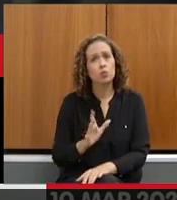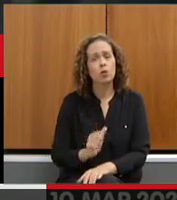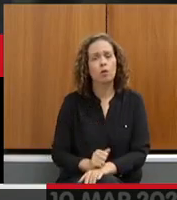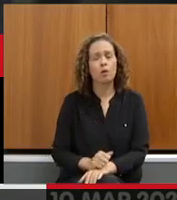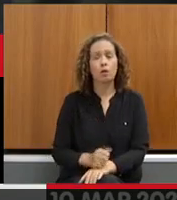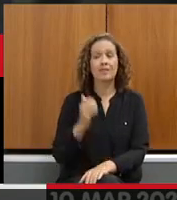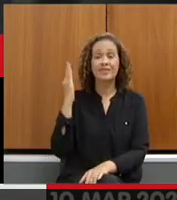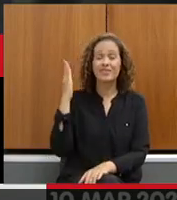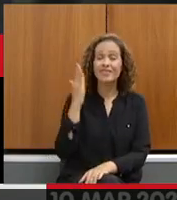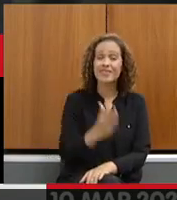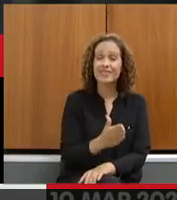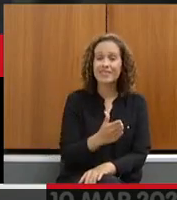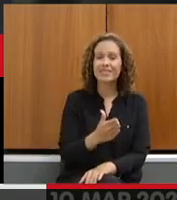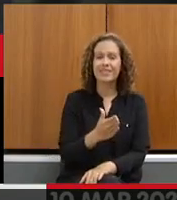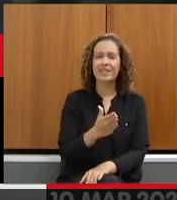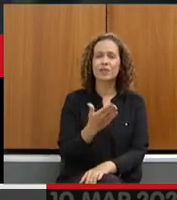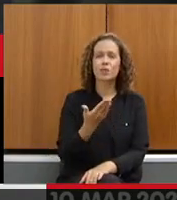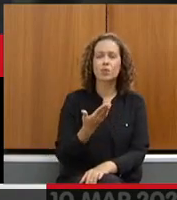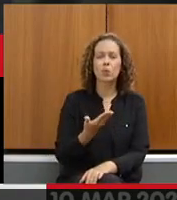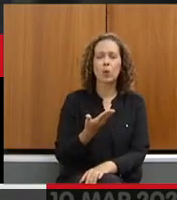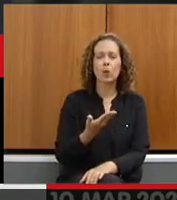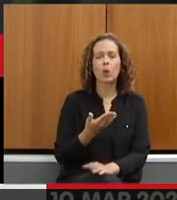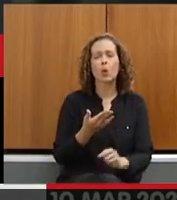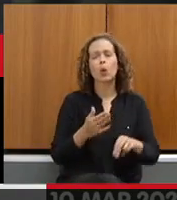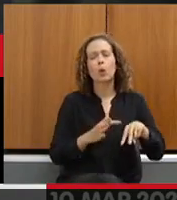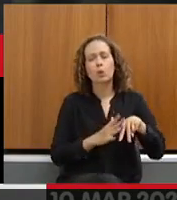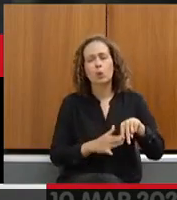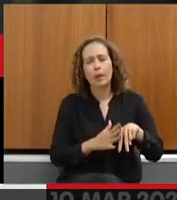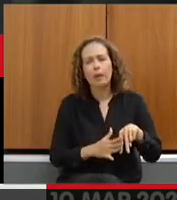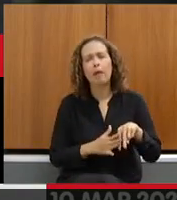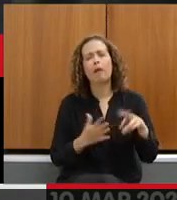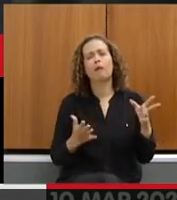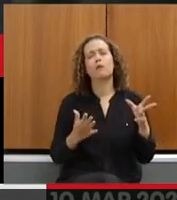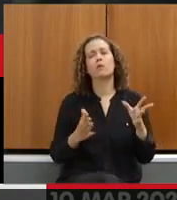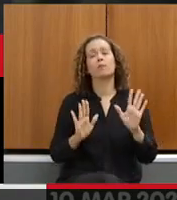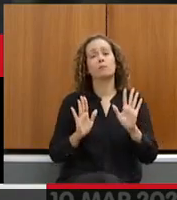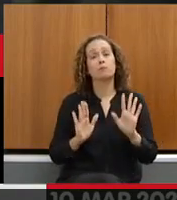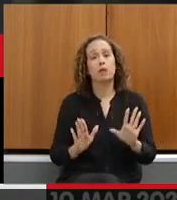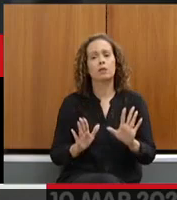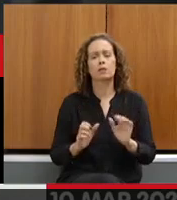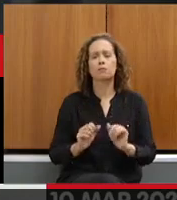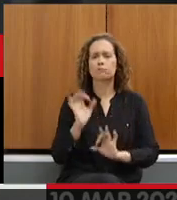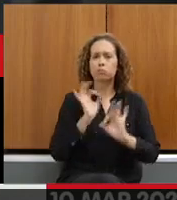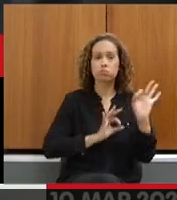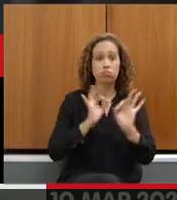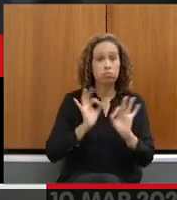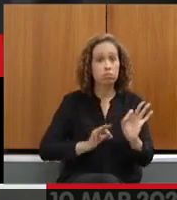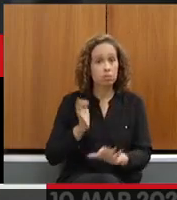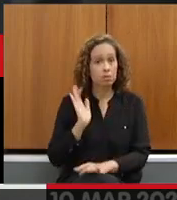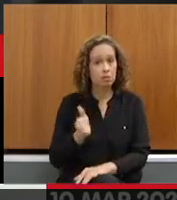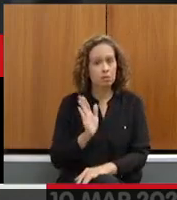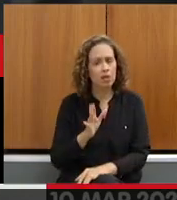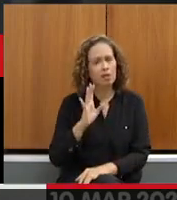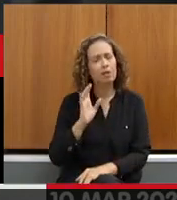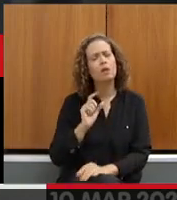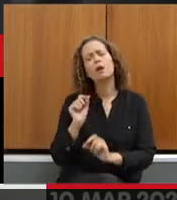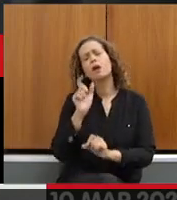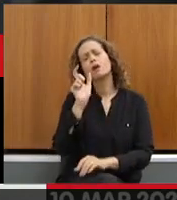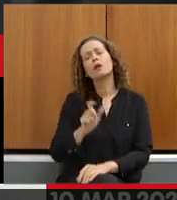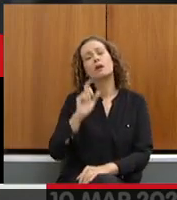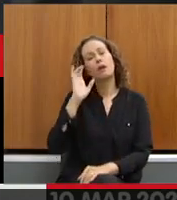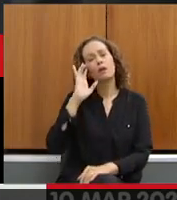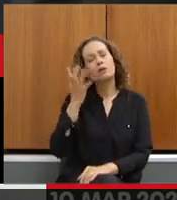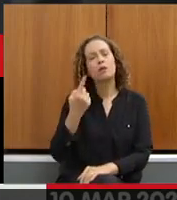atenção de doentes né mas a sequência priorização como é feito isso quem define o momento